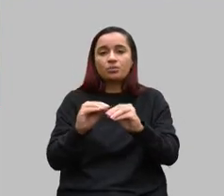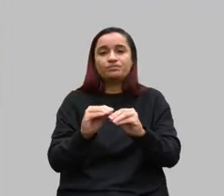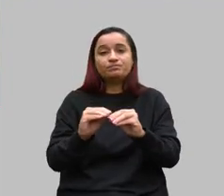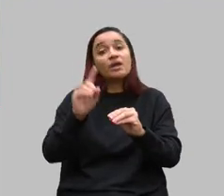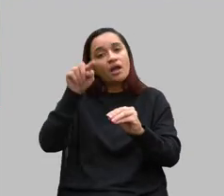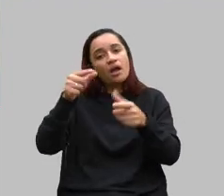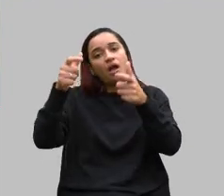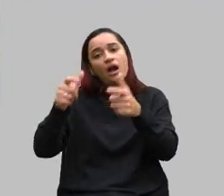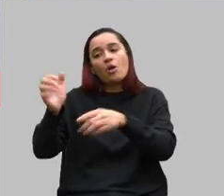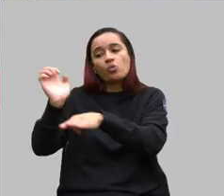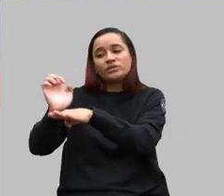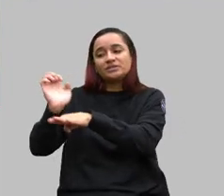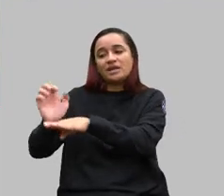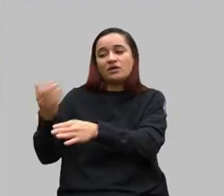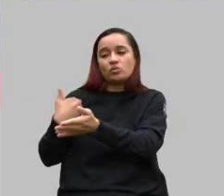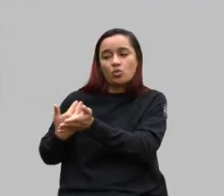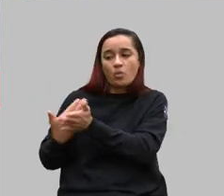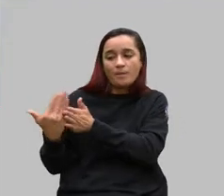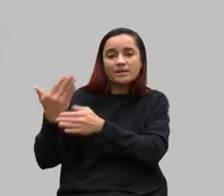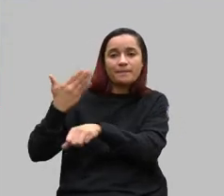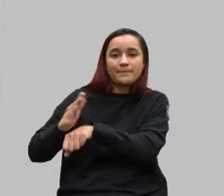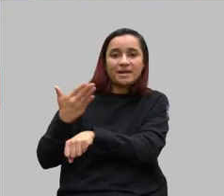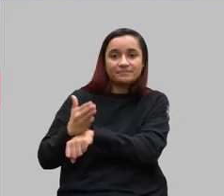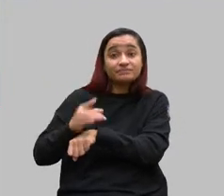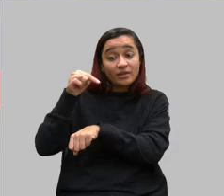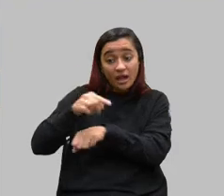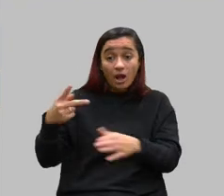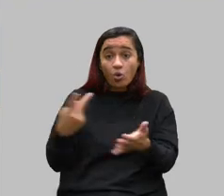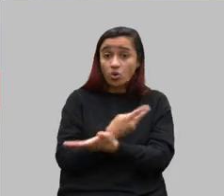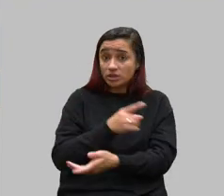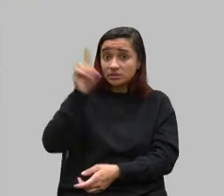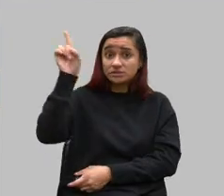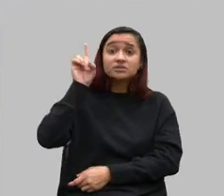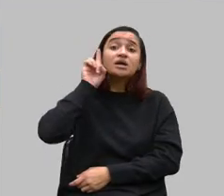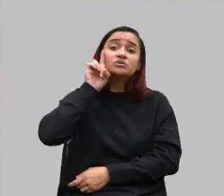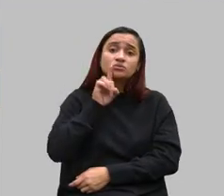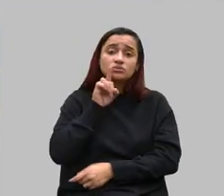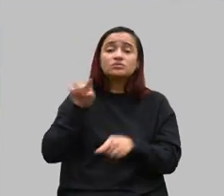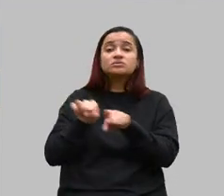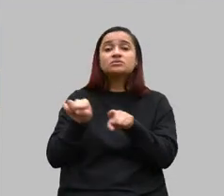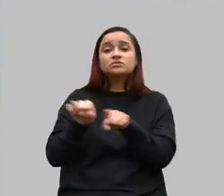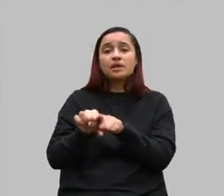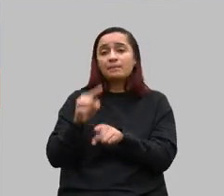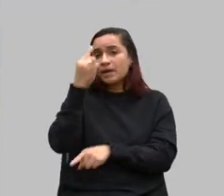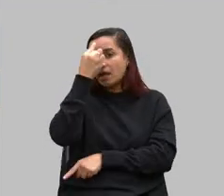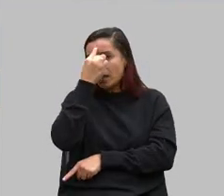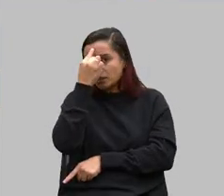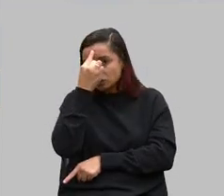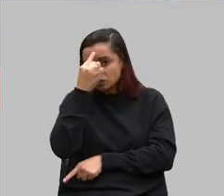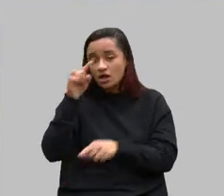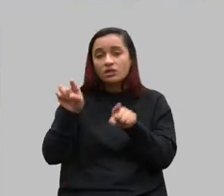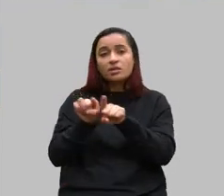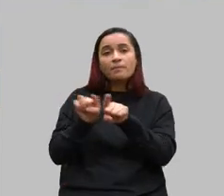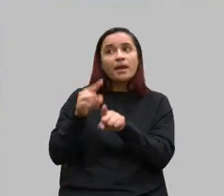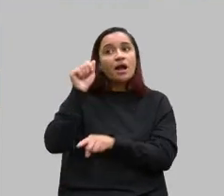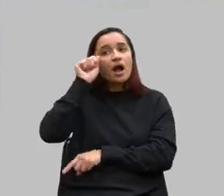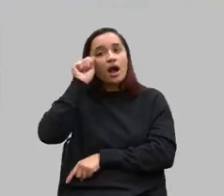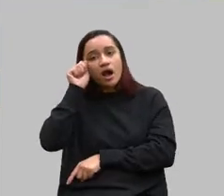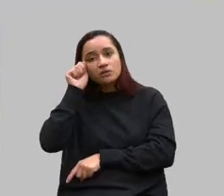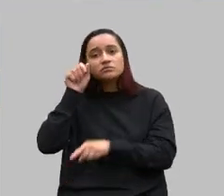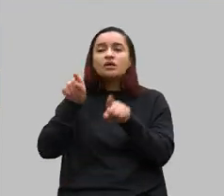estado é assim nos Estados Unidos é assim na Índia é assim nos asiáticos é assim na